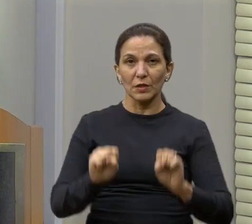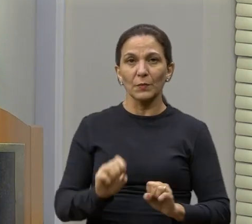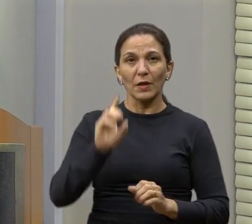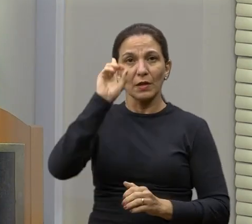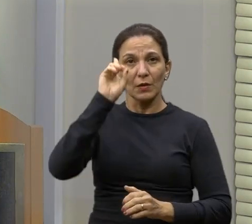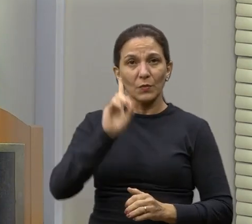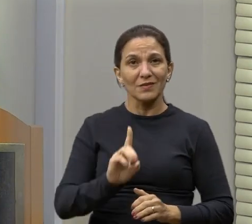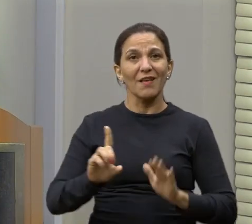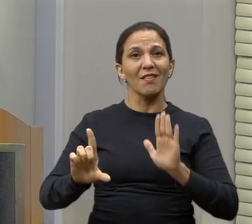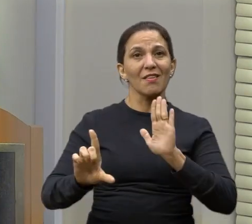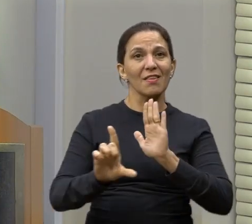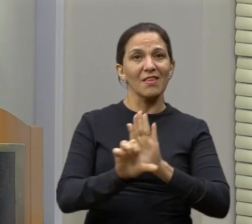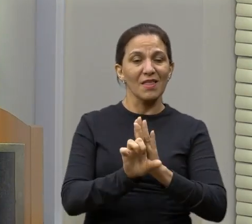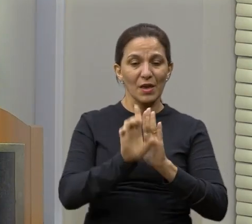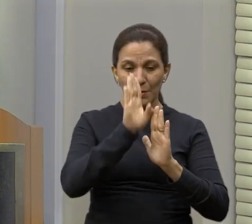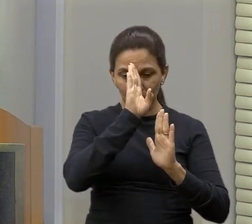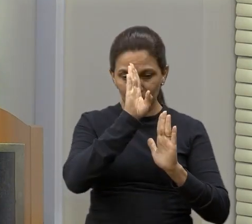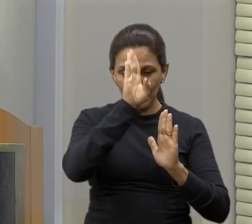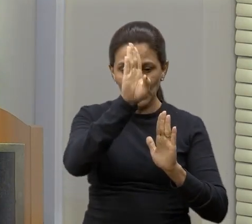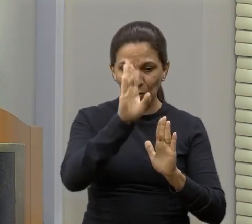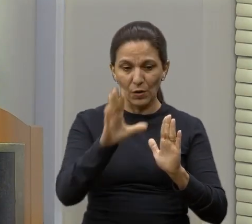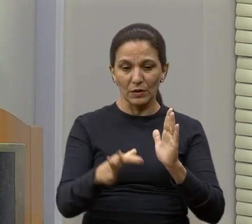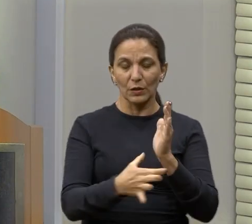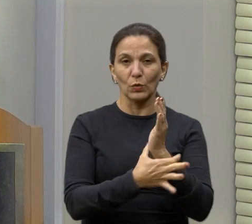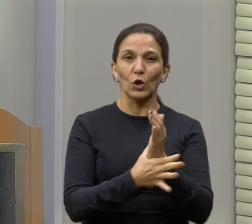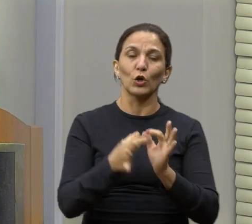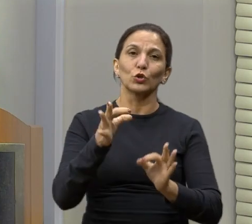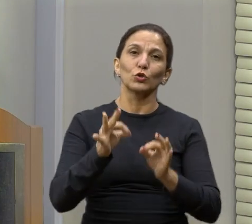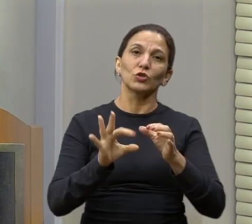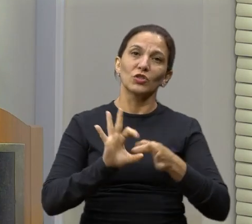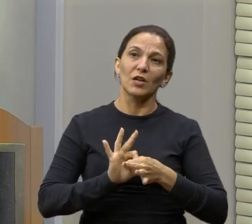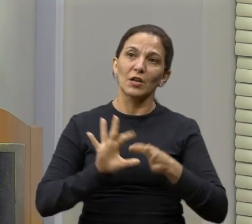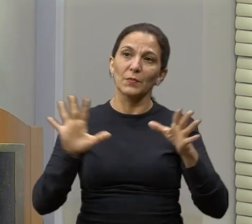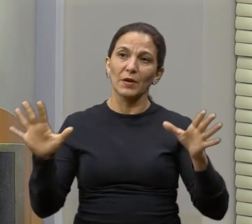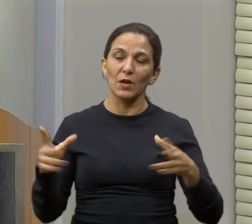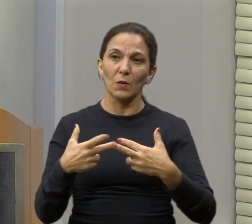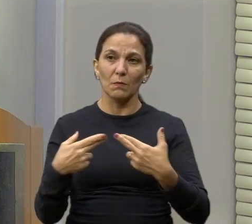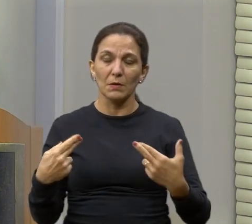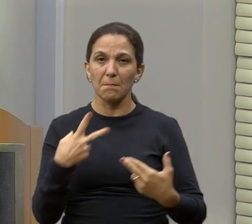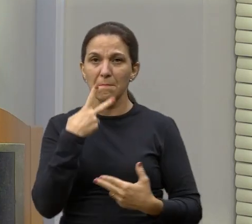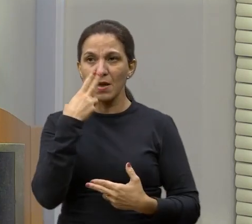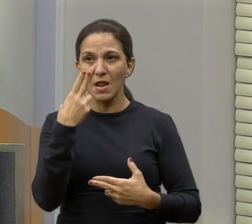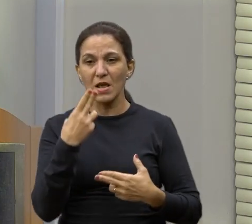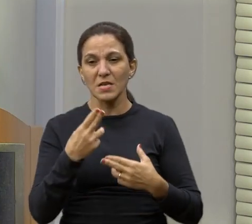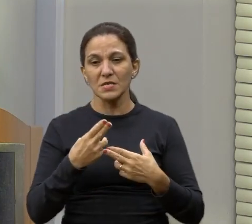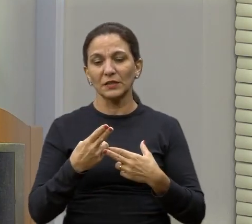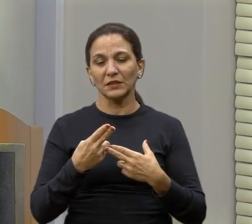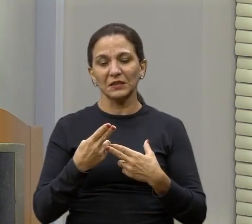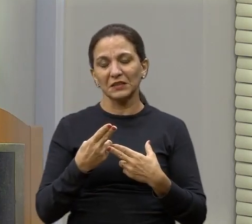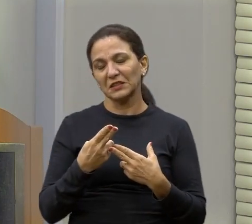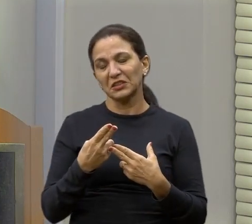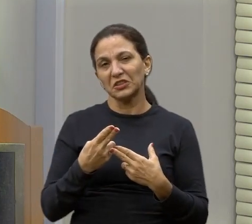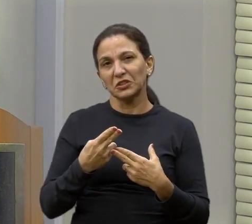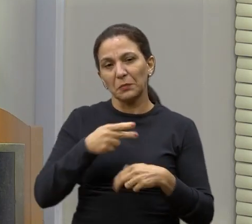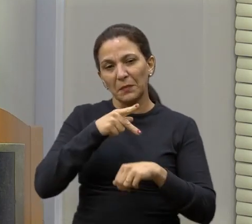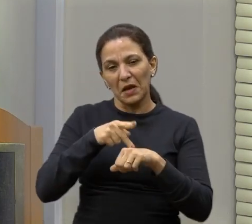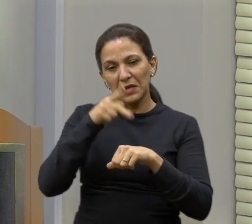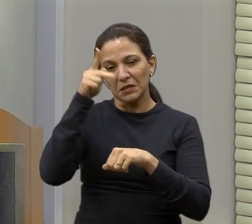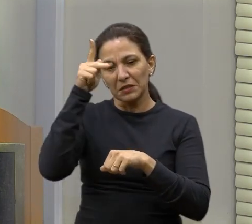às leis são fundamentais para garantir justiça e liberdade, coisa que parece estar longe de vermos atualmente no